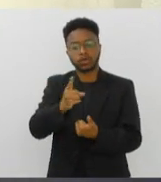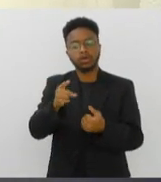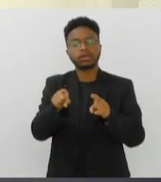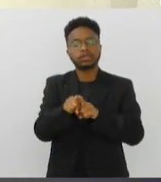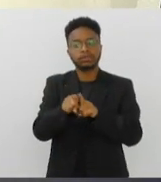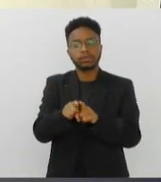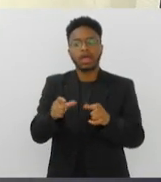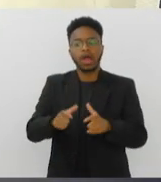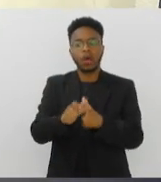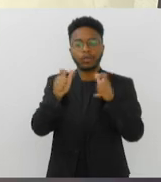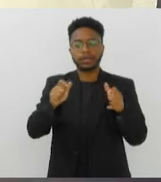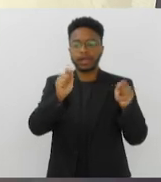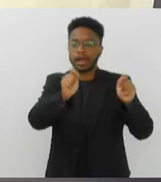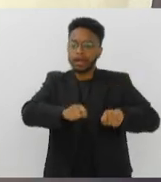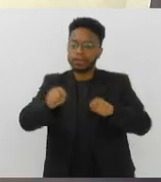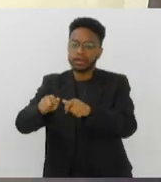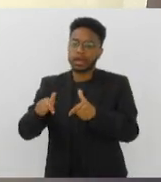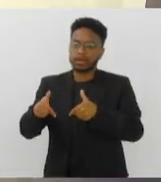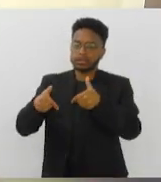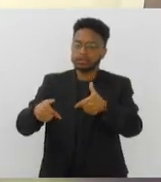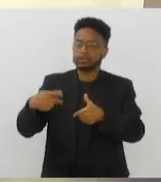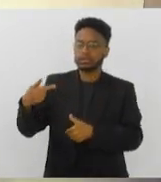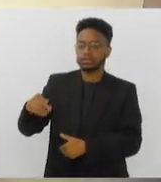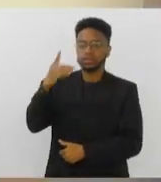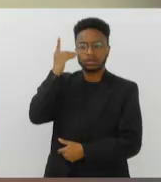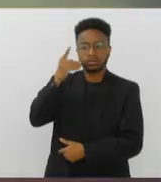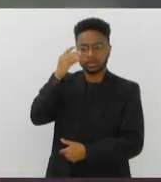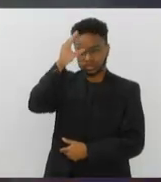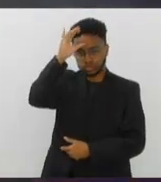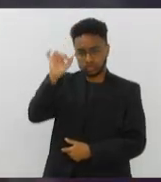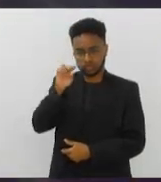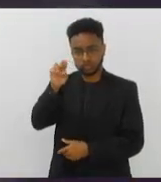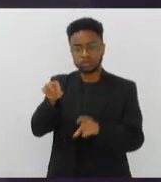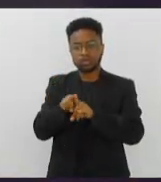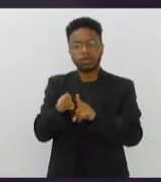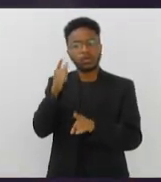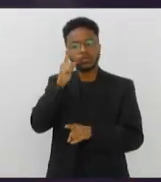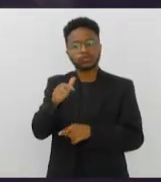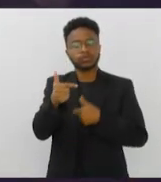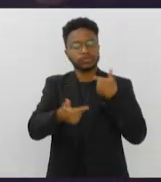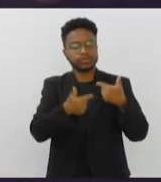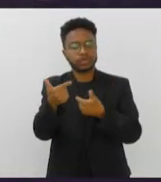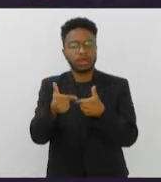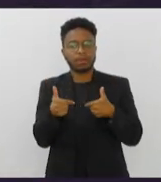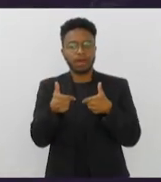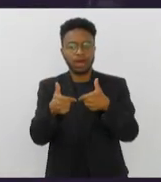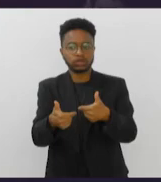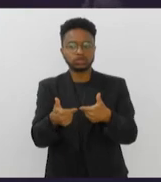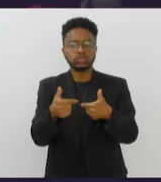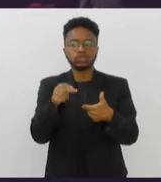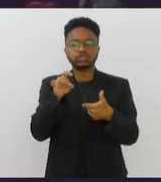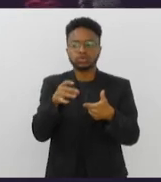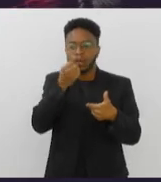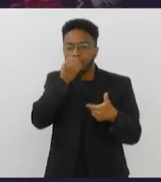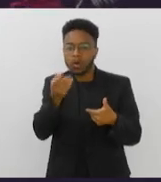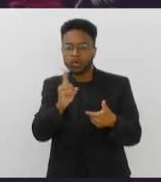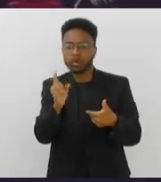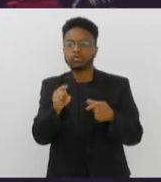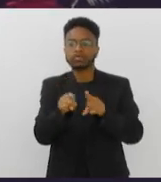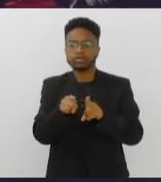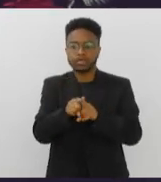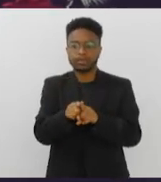amplifica a capacidade de ação da deputada Tia Ju, garantindo que o trabalho realizado não seja apenas bem feito, mas